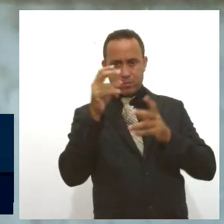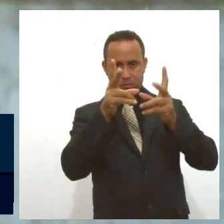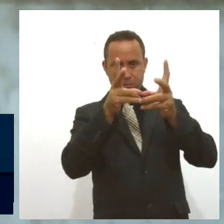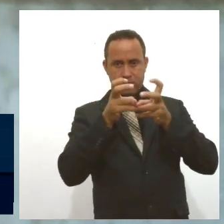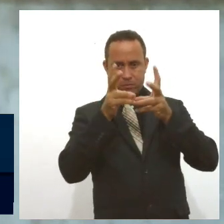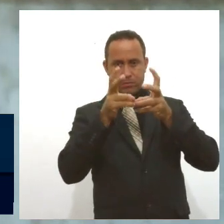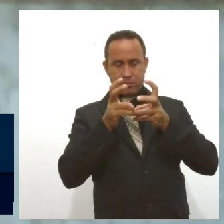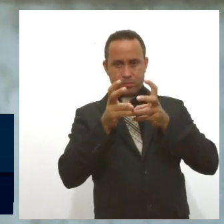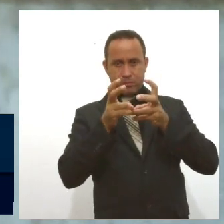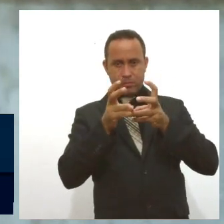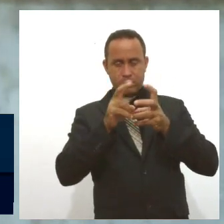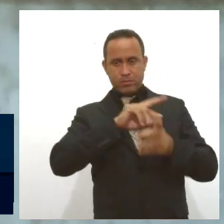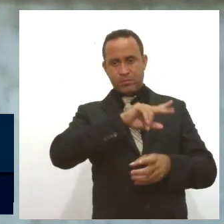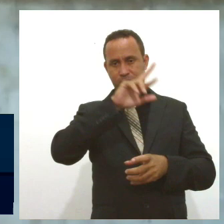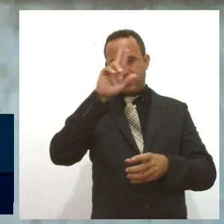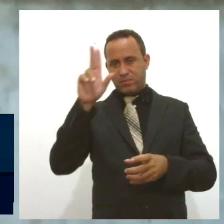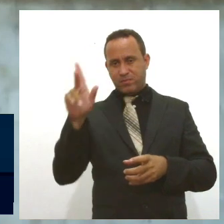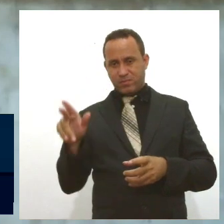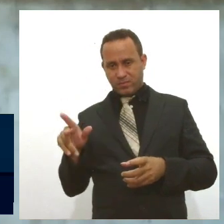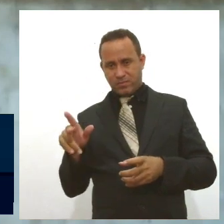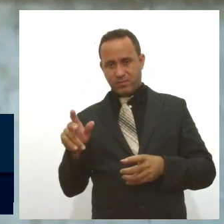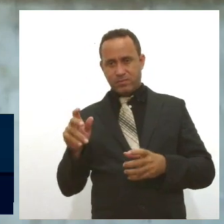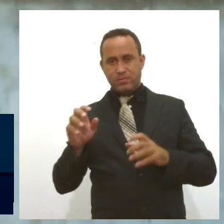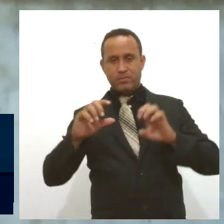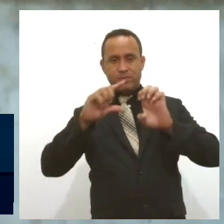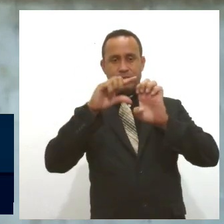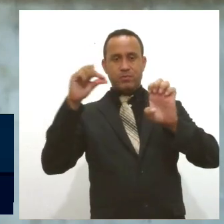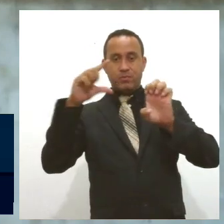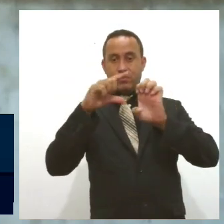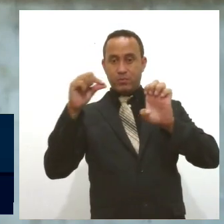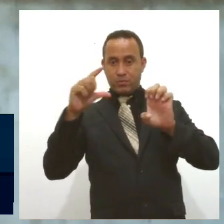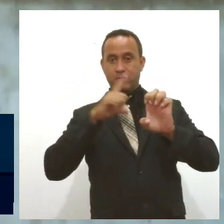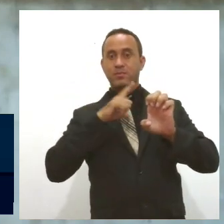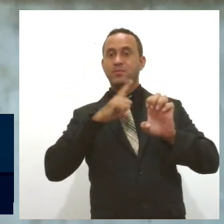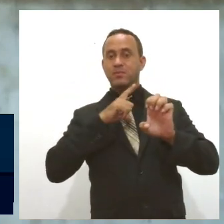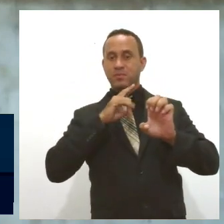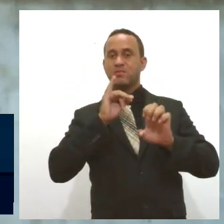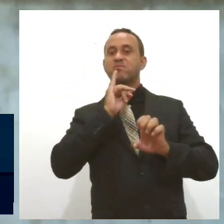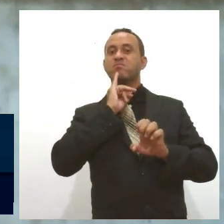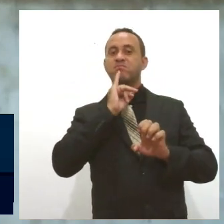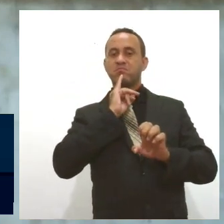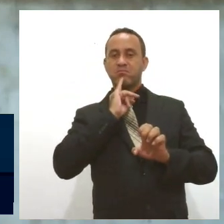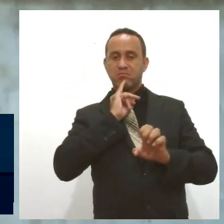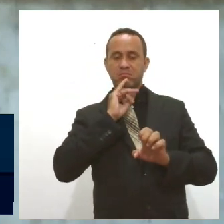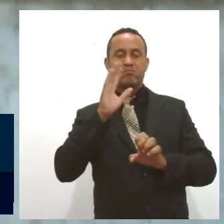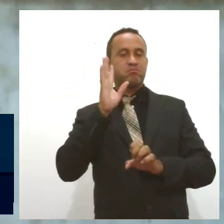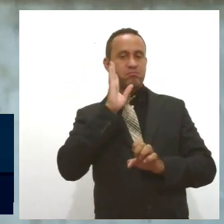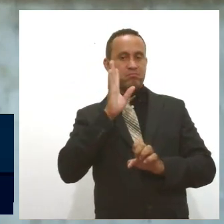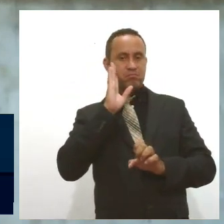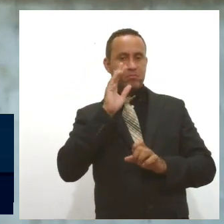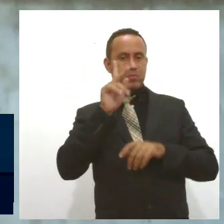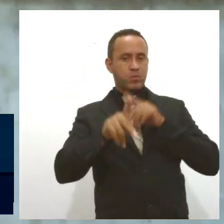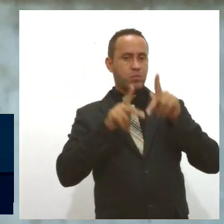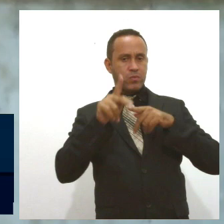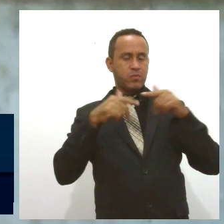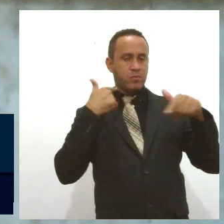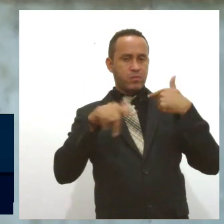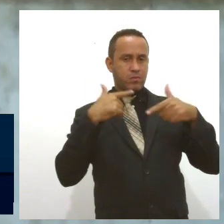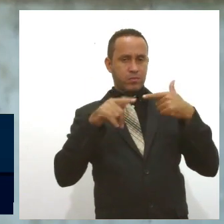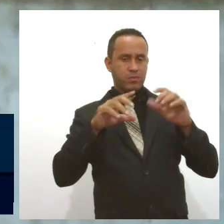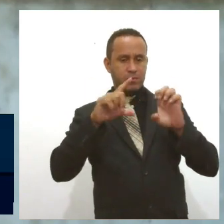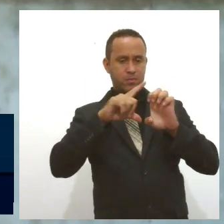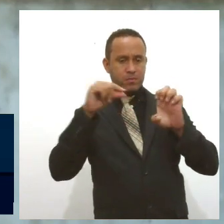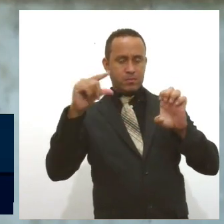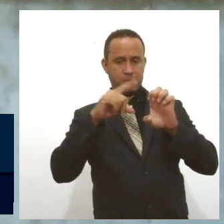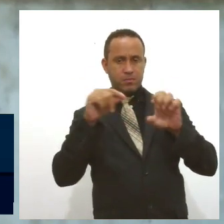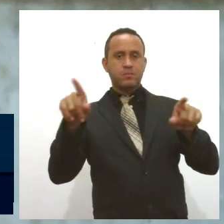a sagacidade e o empreendedorismo que itabaianense tem, não só de ser um povo trabalhador, mas também empreendedor,